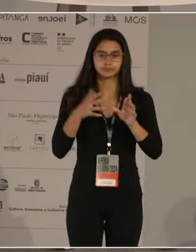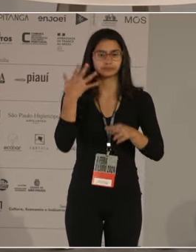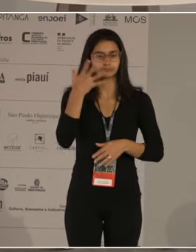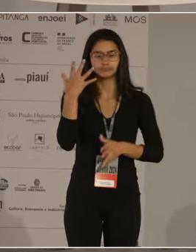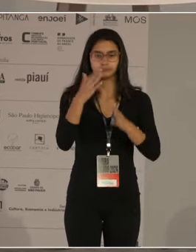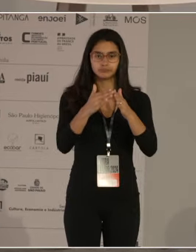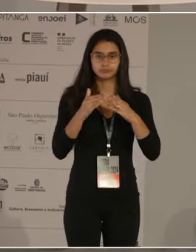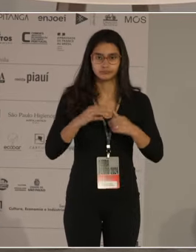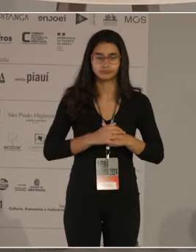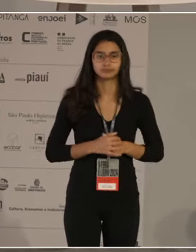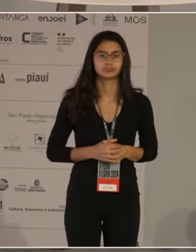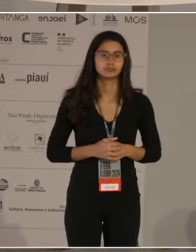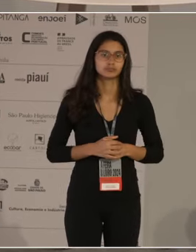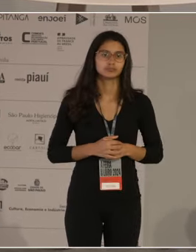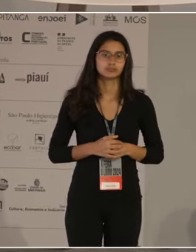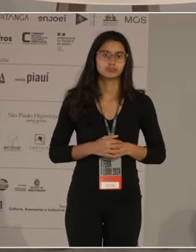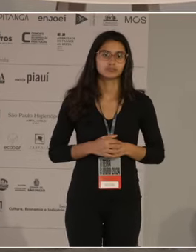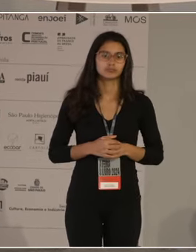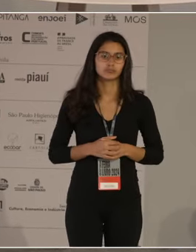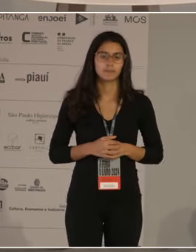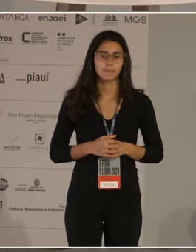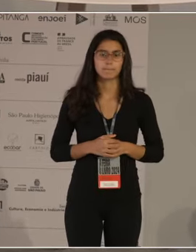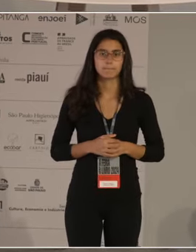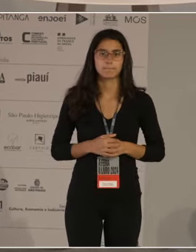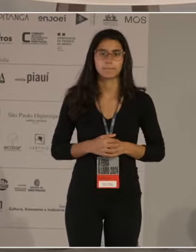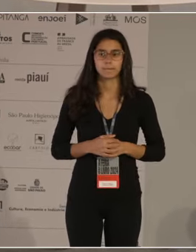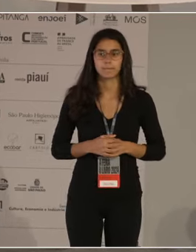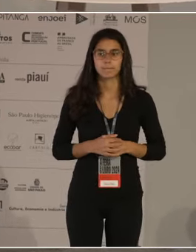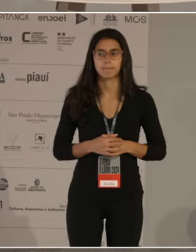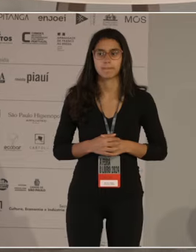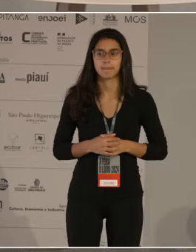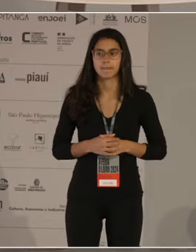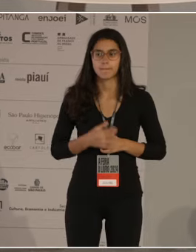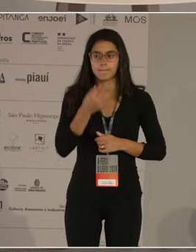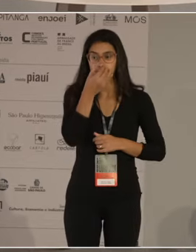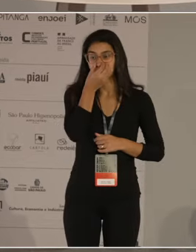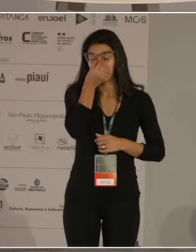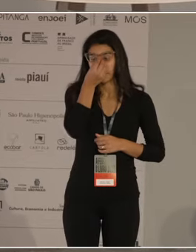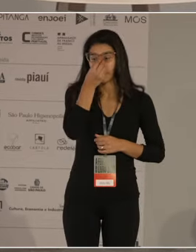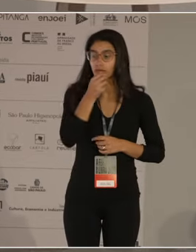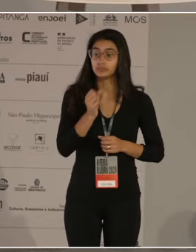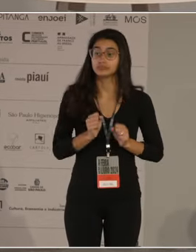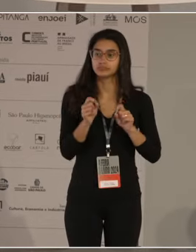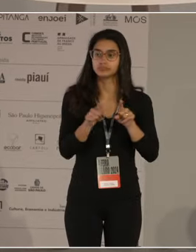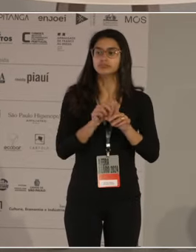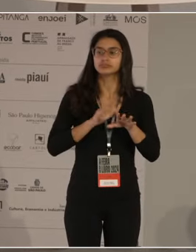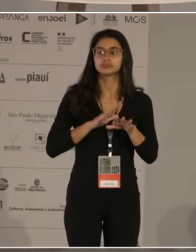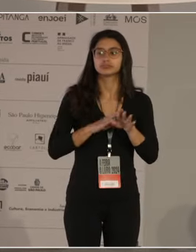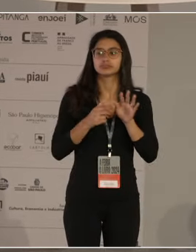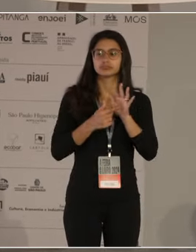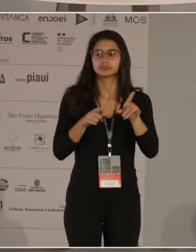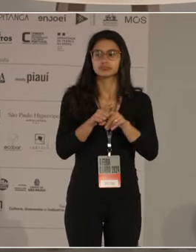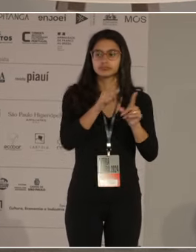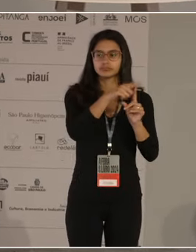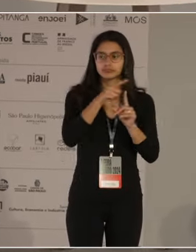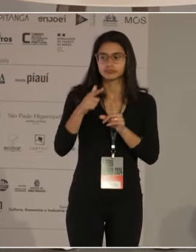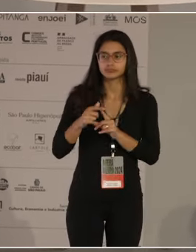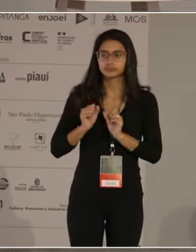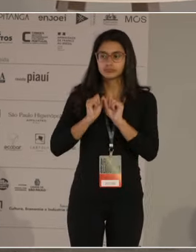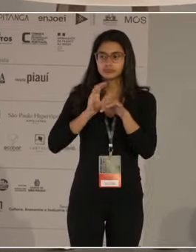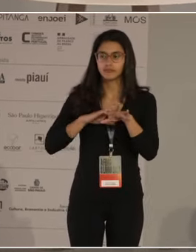favor. Claro, vamos lá. Pois é, né, eu acho que se eu posso reivindicar algum tipo de